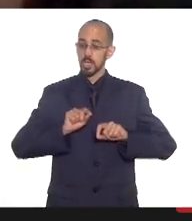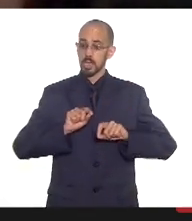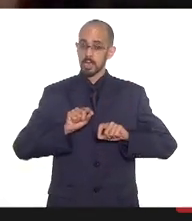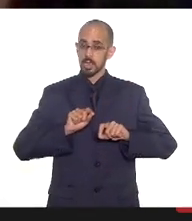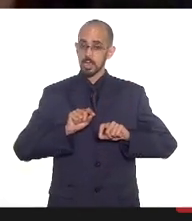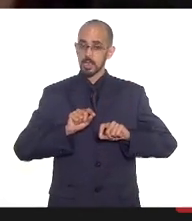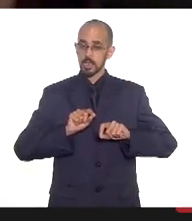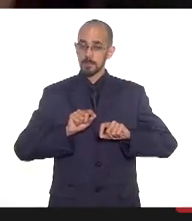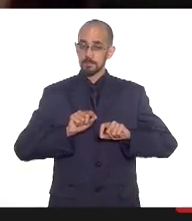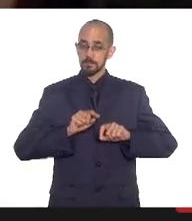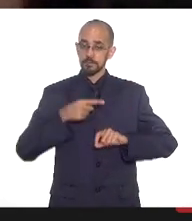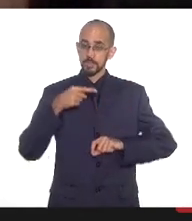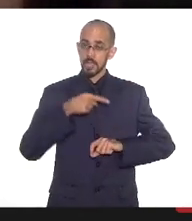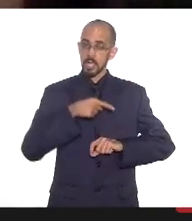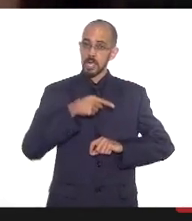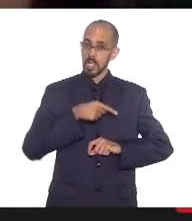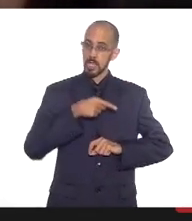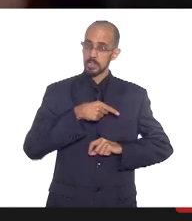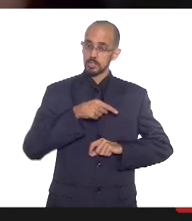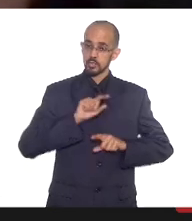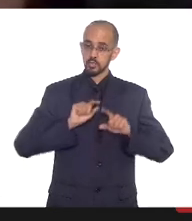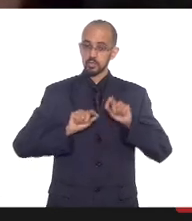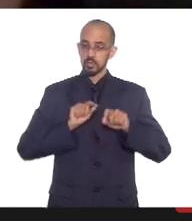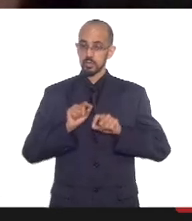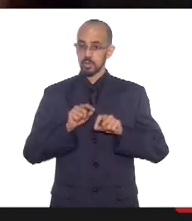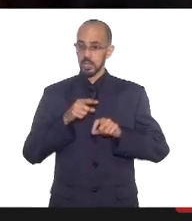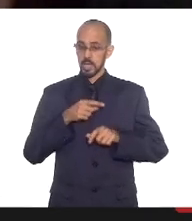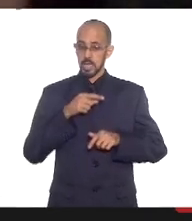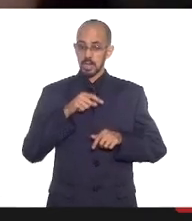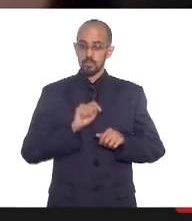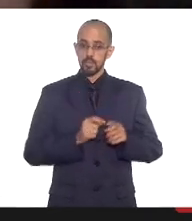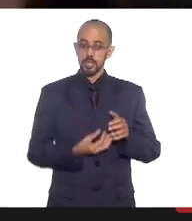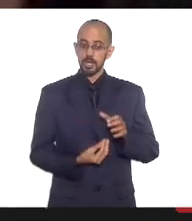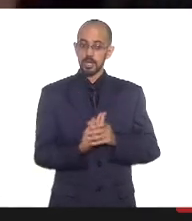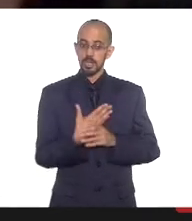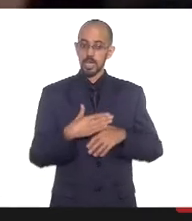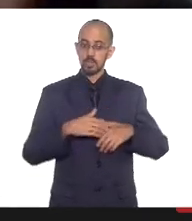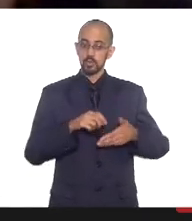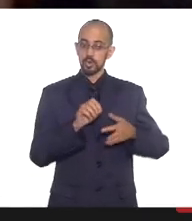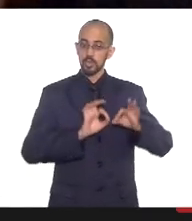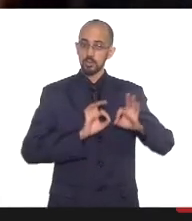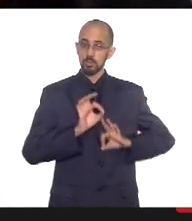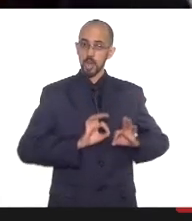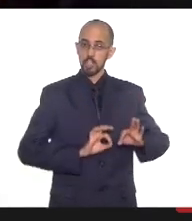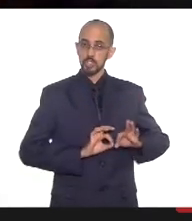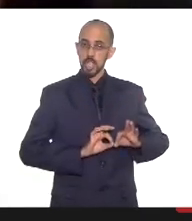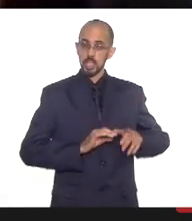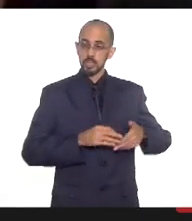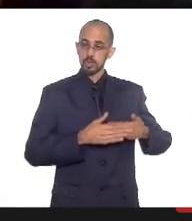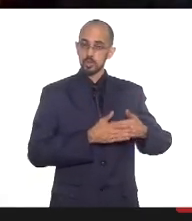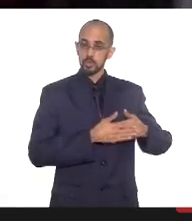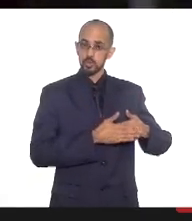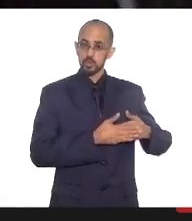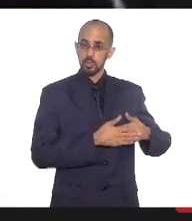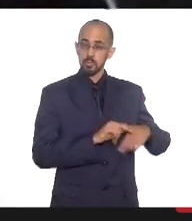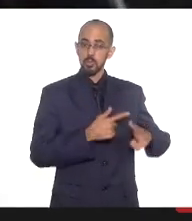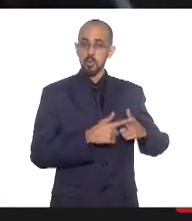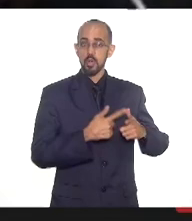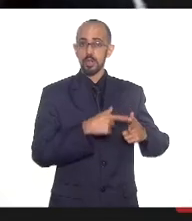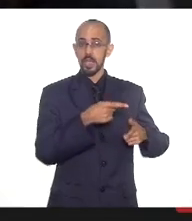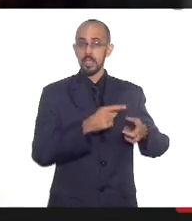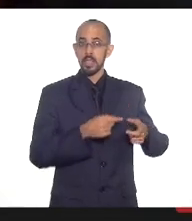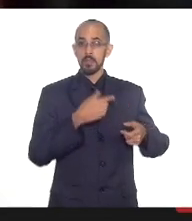é como é que a gente fala relatora elaboradora do projeto até por conta de